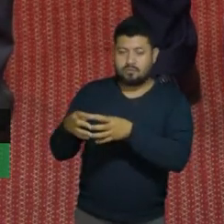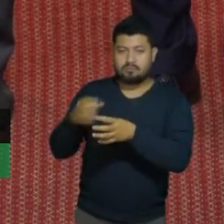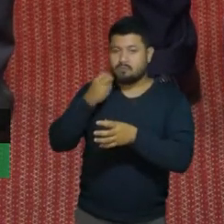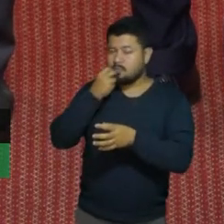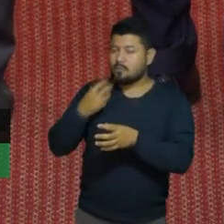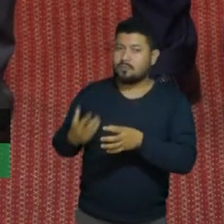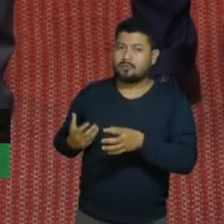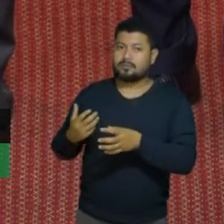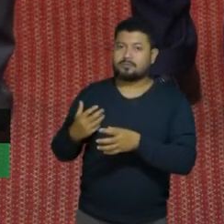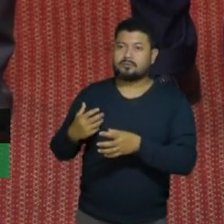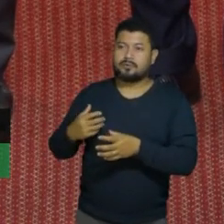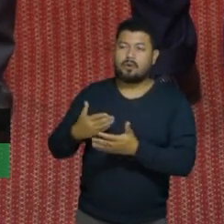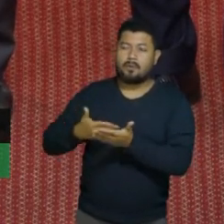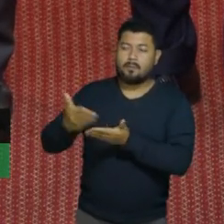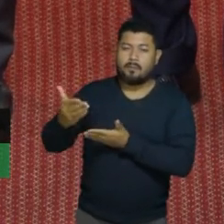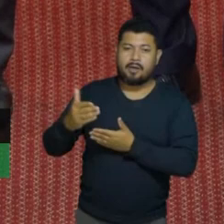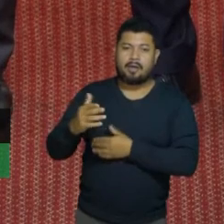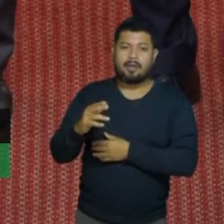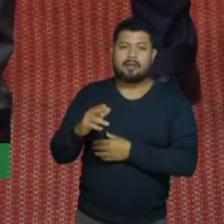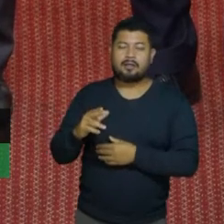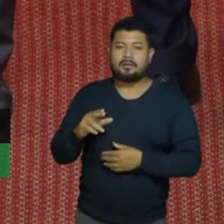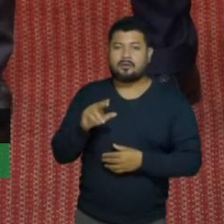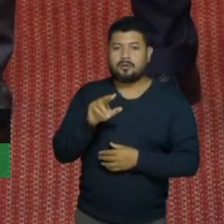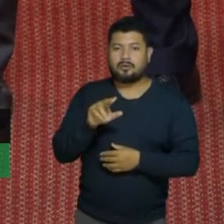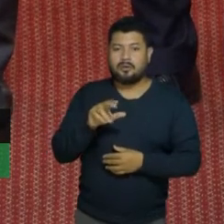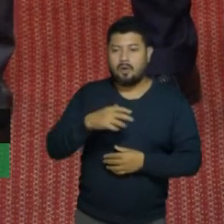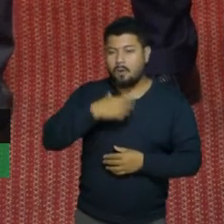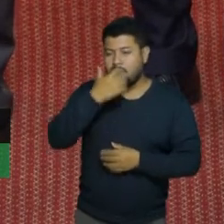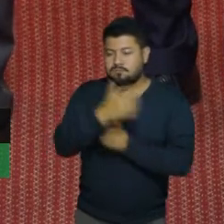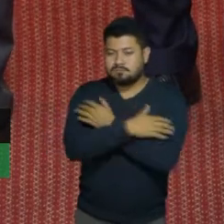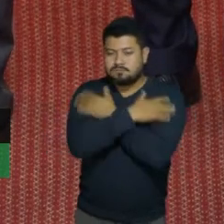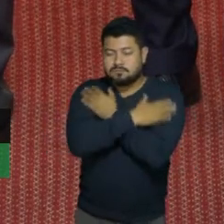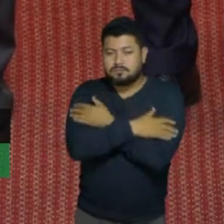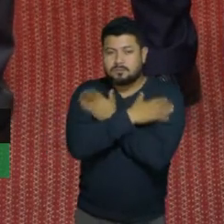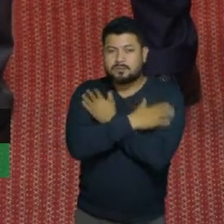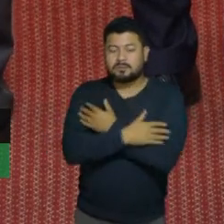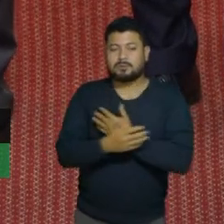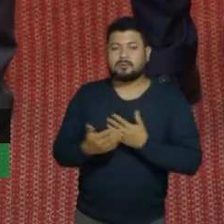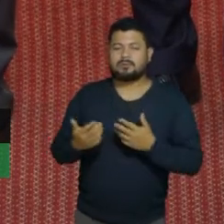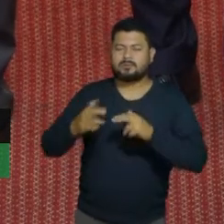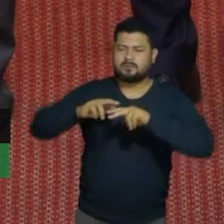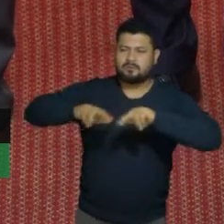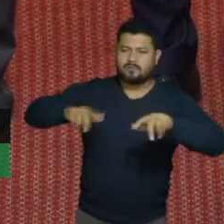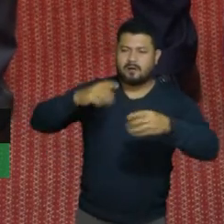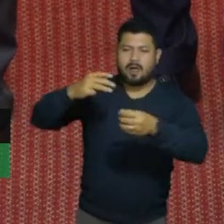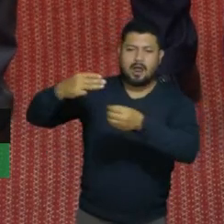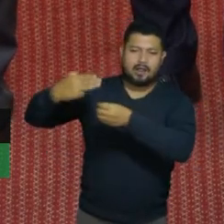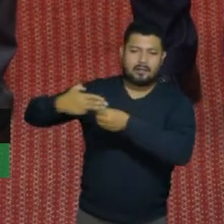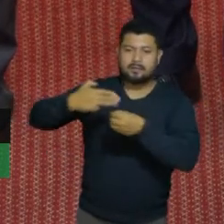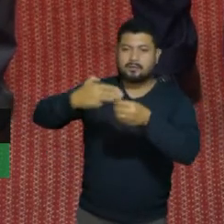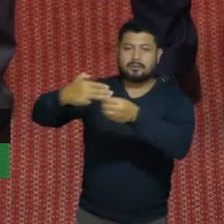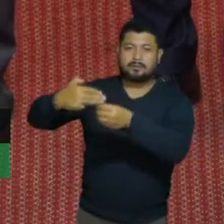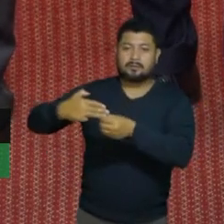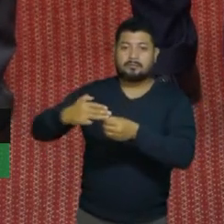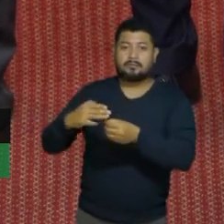desde ali de Urubici, e vai caminhando para Bom Jardim, vai para São Joaquim, passa por Urupema, mas chega em Lages, e a gente sempre é